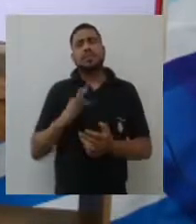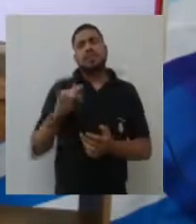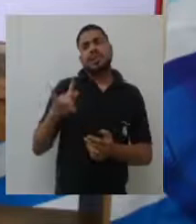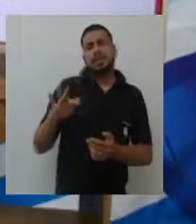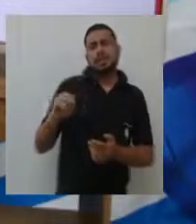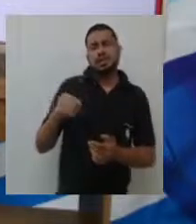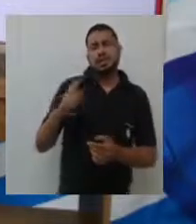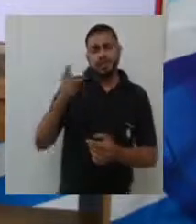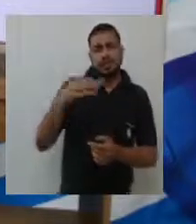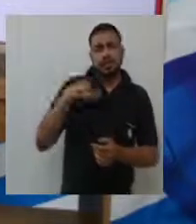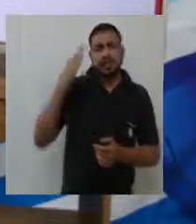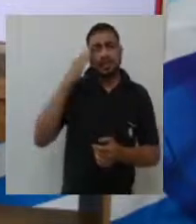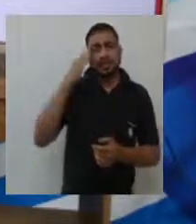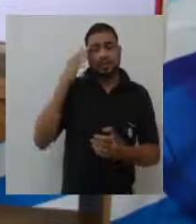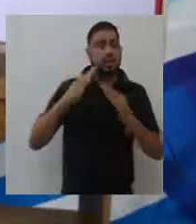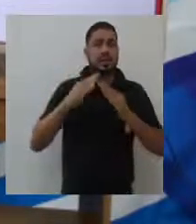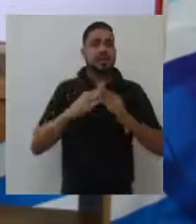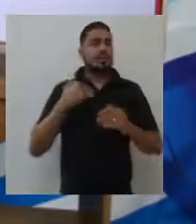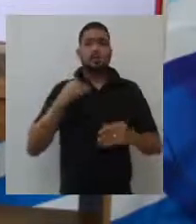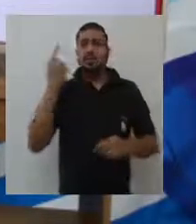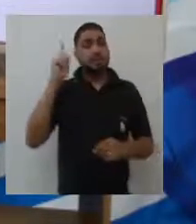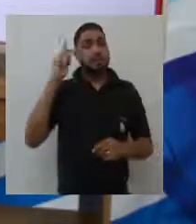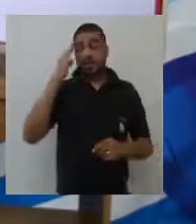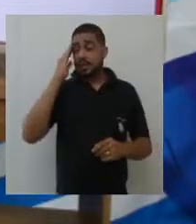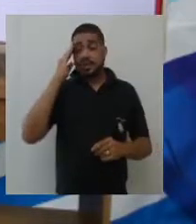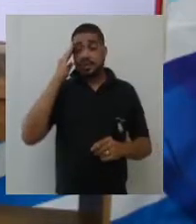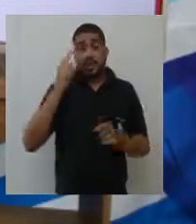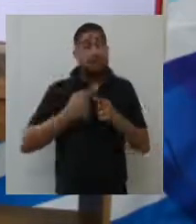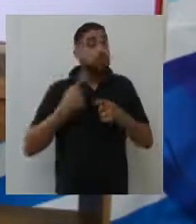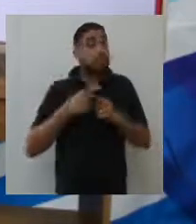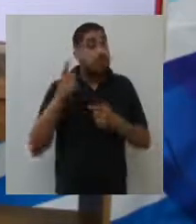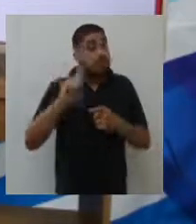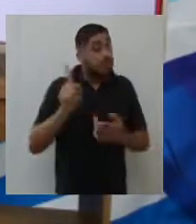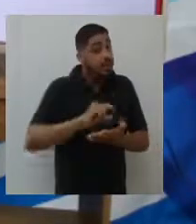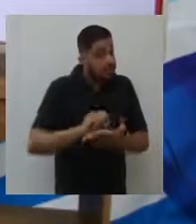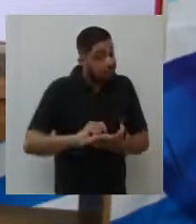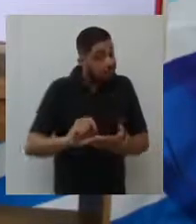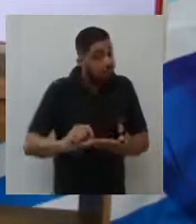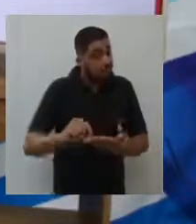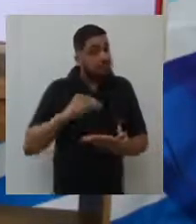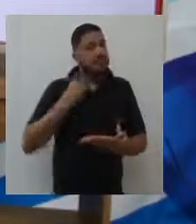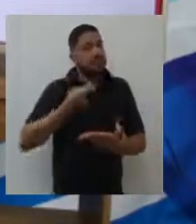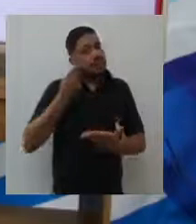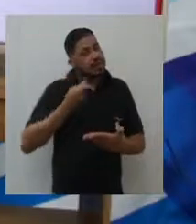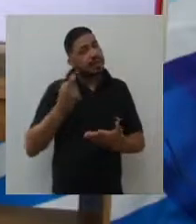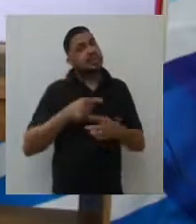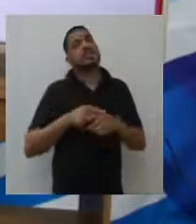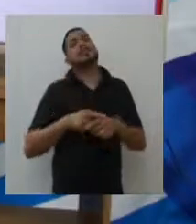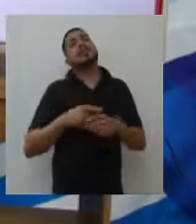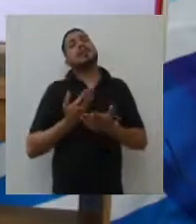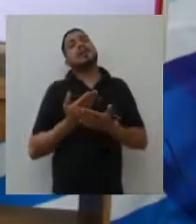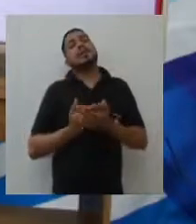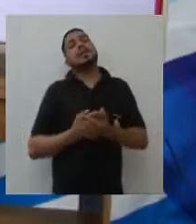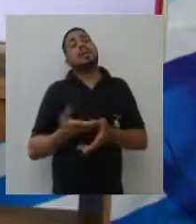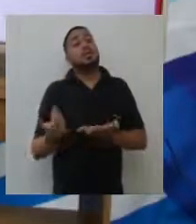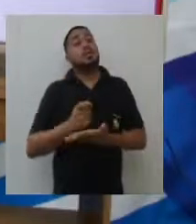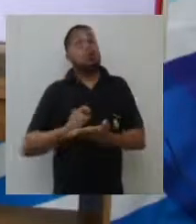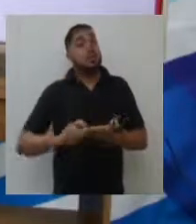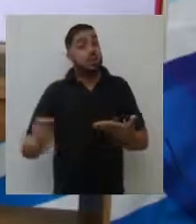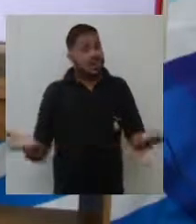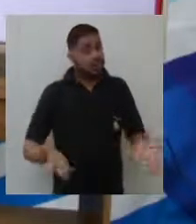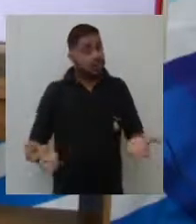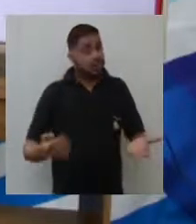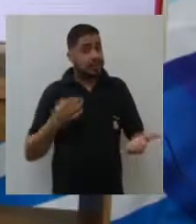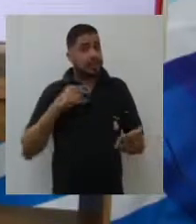eu entendo, mas quando eu estou em casa eu não entendo. É porque você não anotou o que eu falei quando estava em sala de aula, tá? Então anote agora. Eu vou